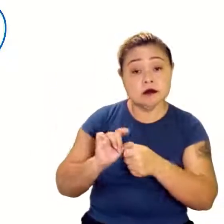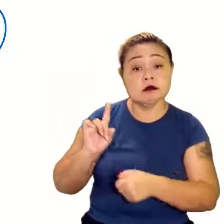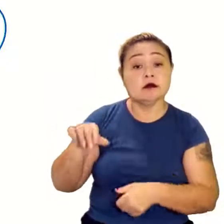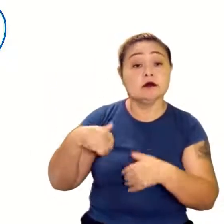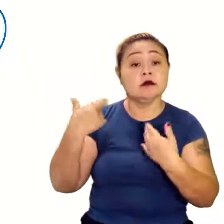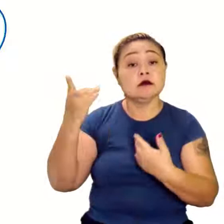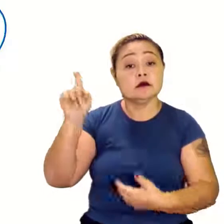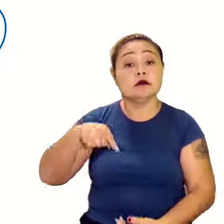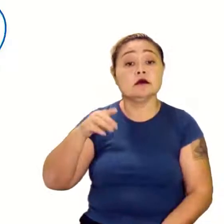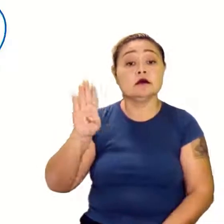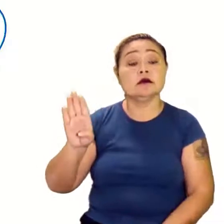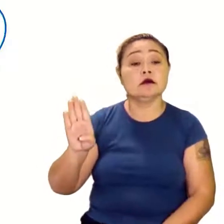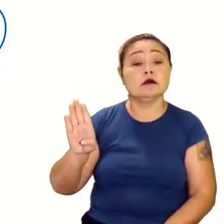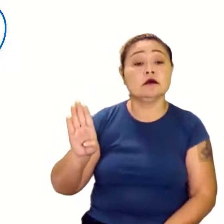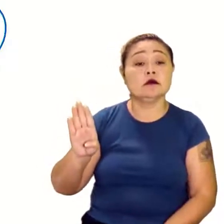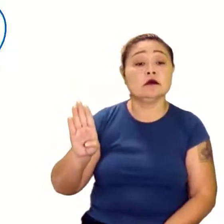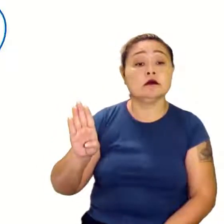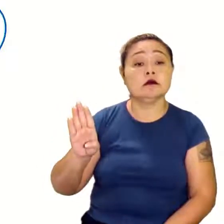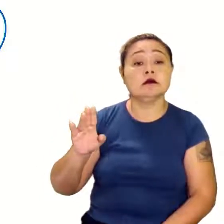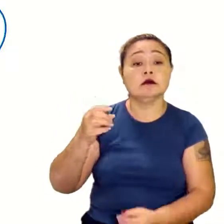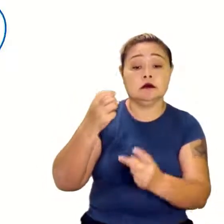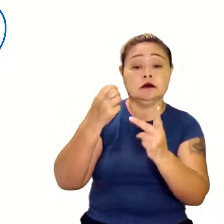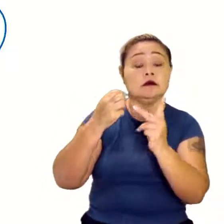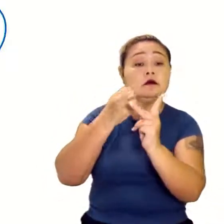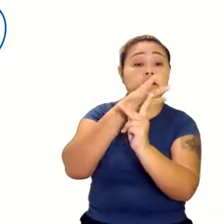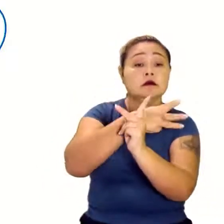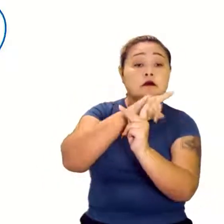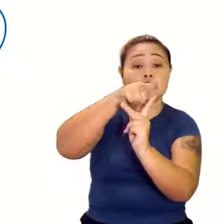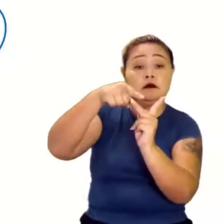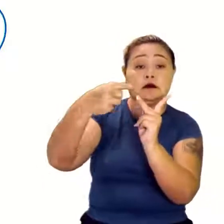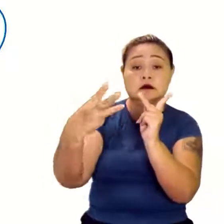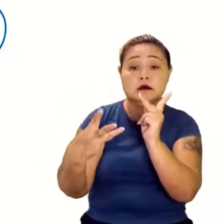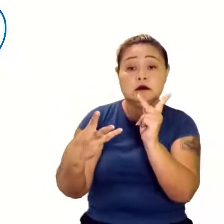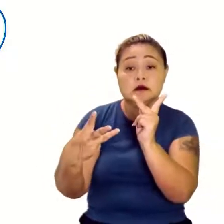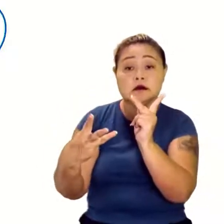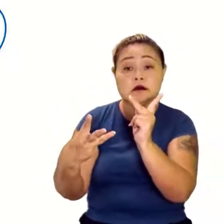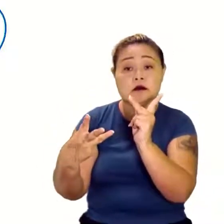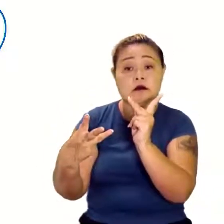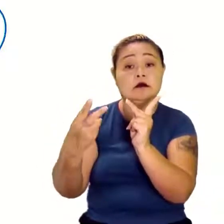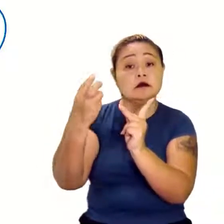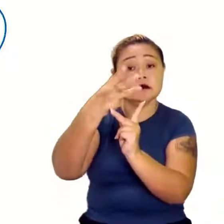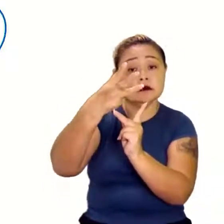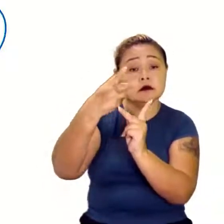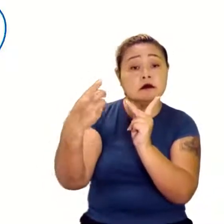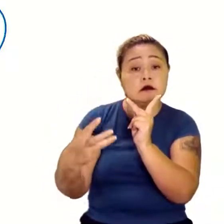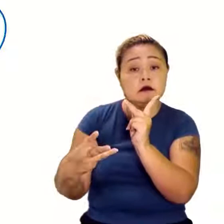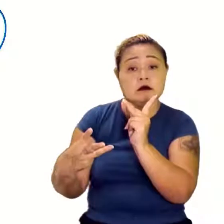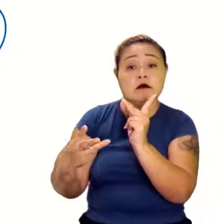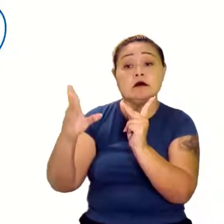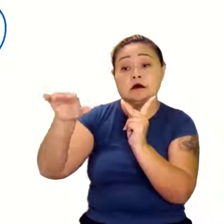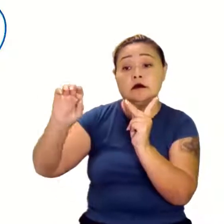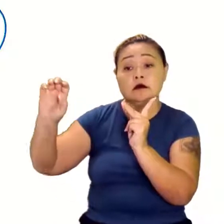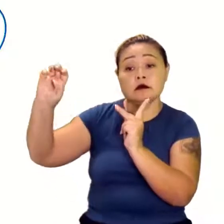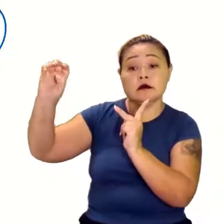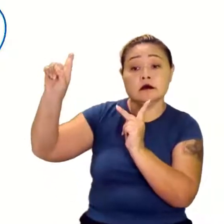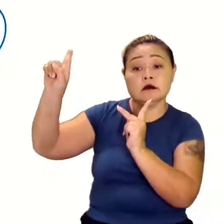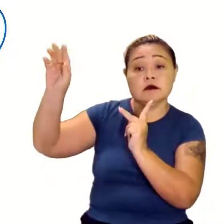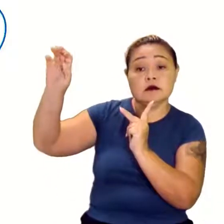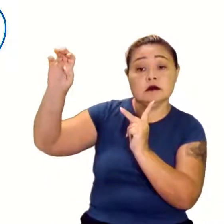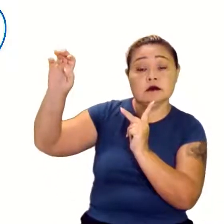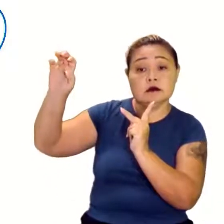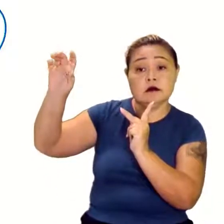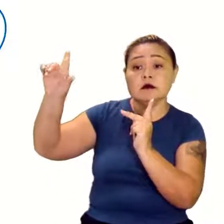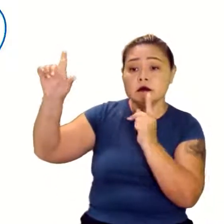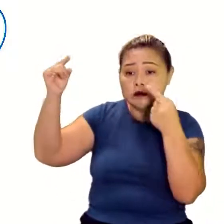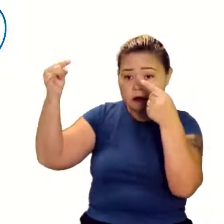Agora, a B. A B eu tenho 3 raiz cúbica de 3. Tem algum outro que é raiz cúbica de 3? A letra E. A letra E. Então,